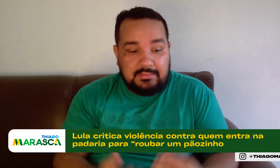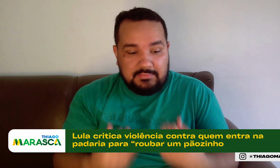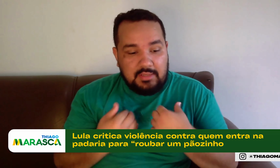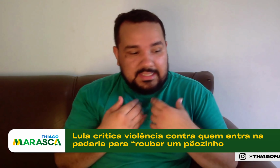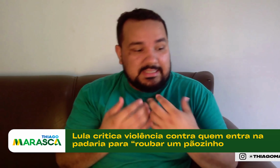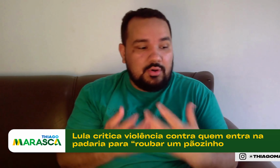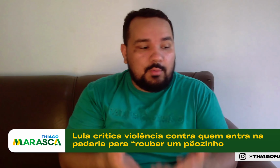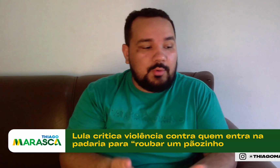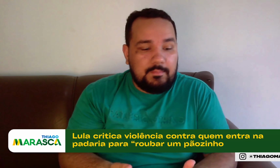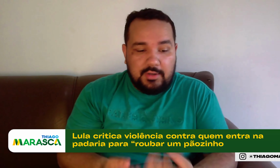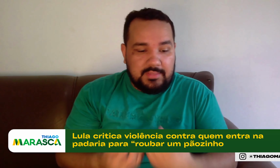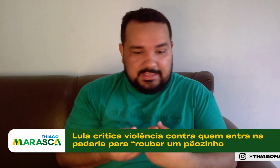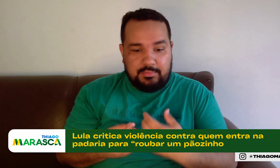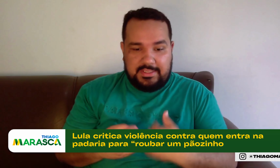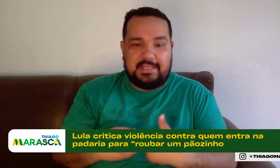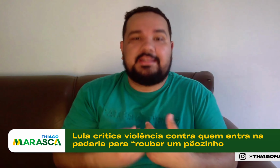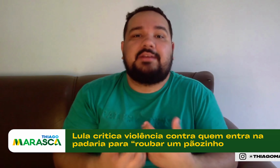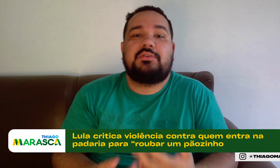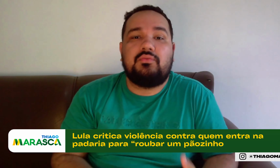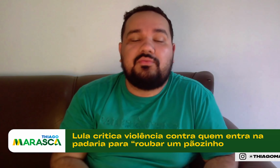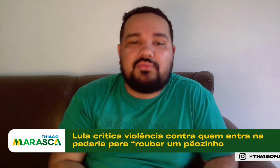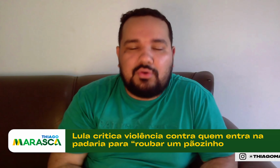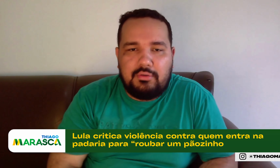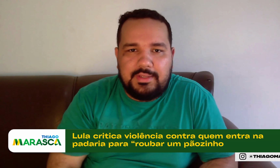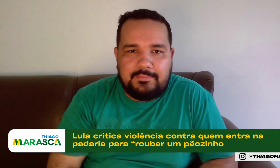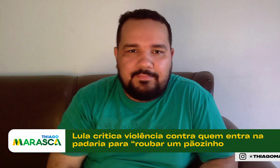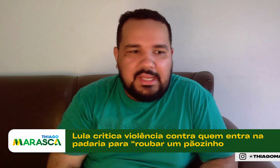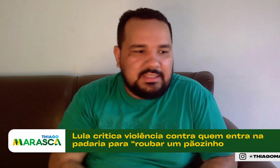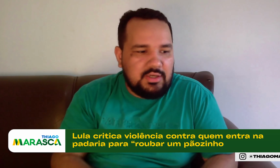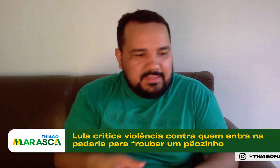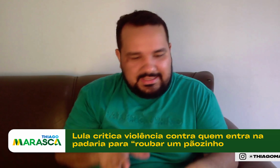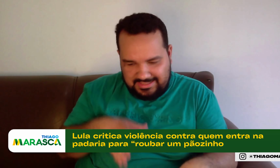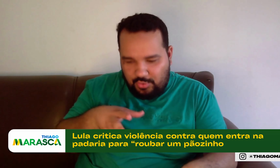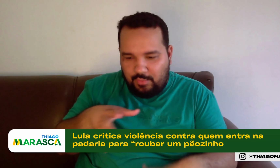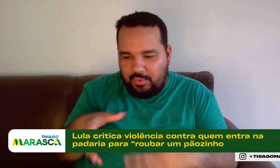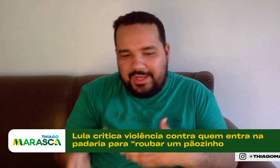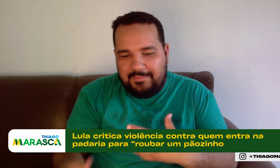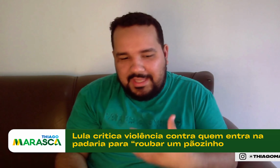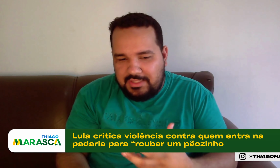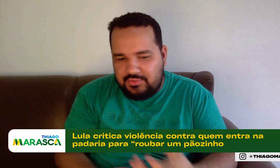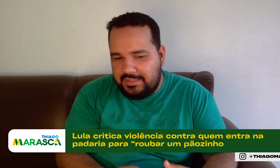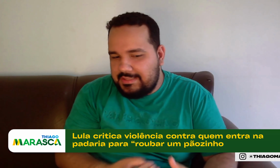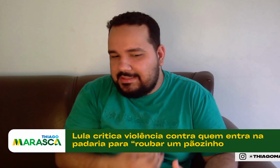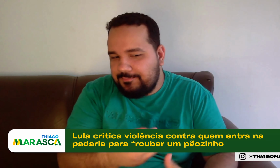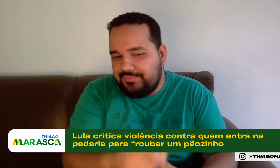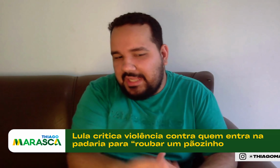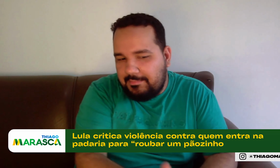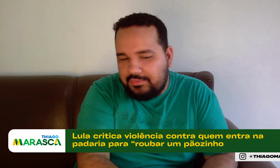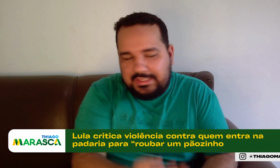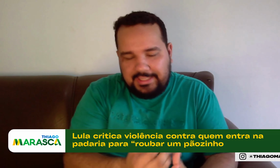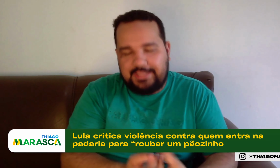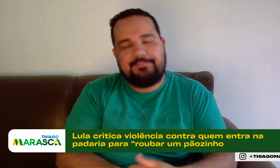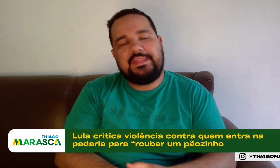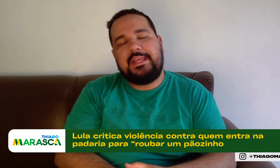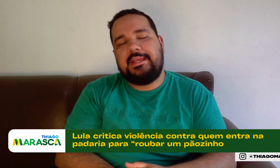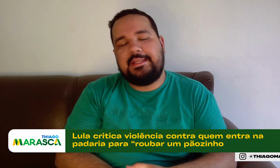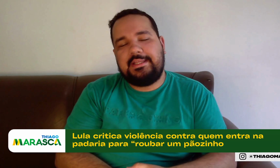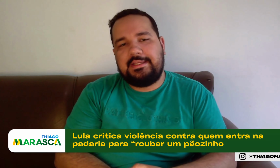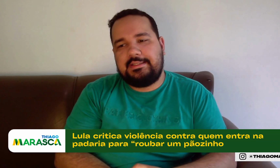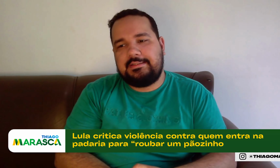é não mas ele roubou o pão mas é porque ele tava com fome não mas ele roubou o remédio mas é porque